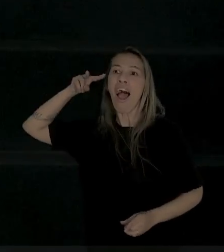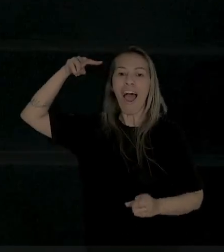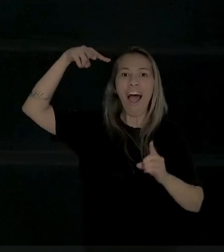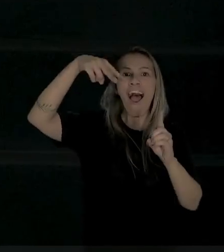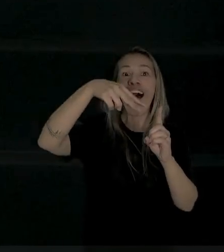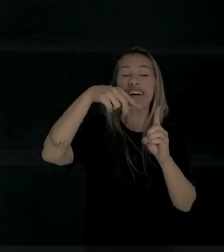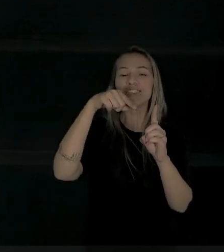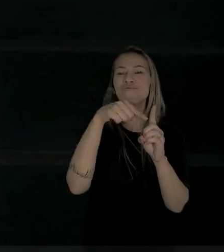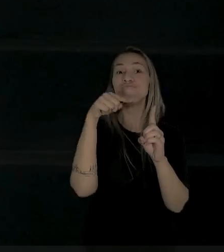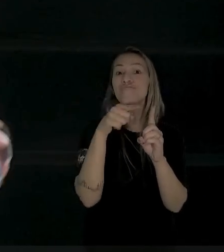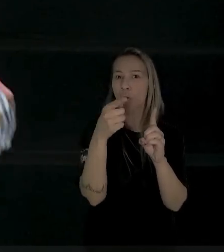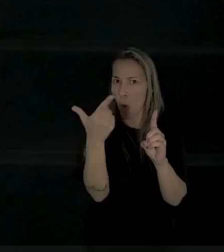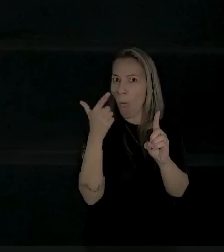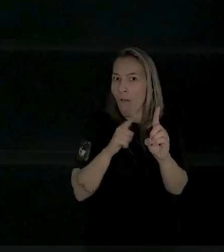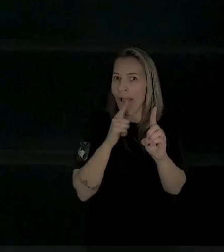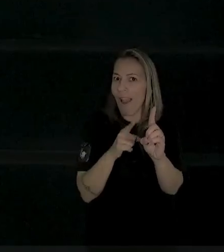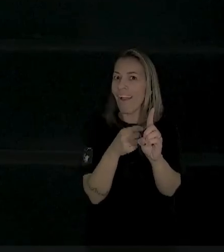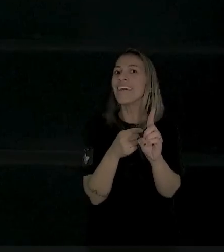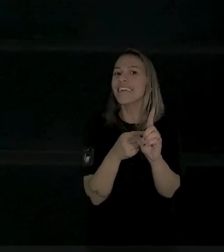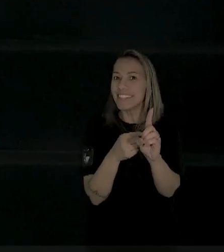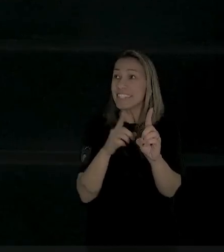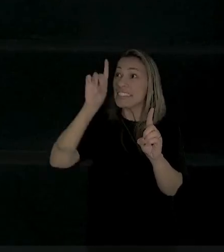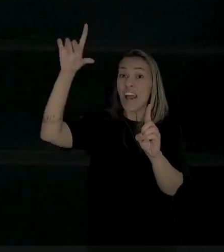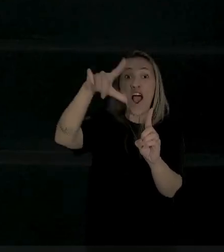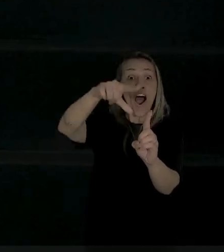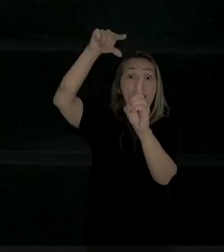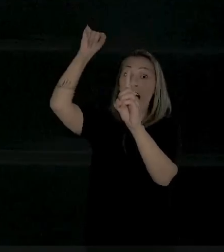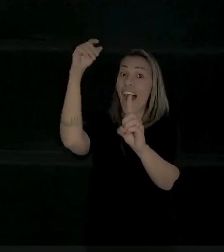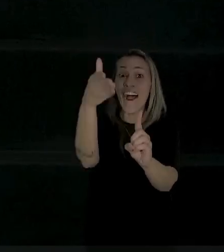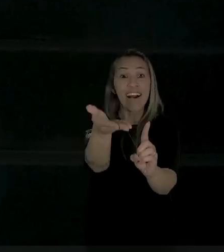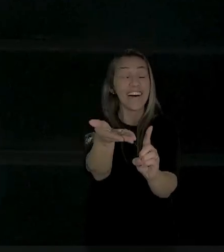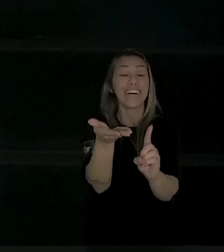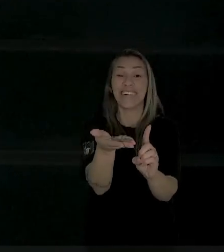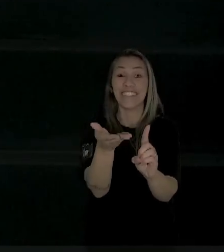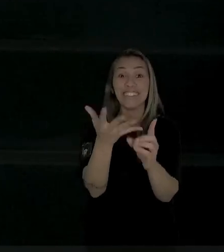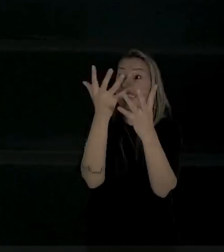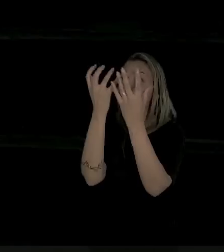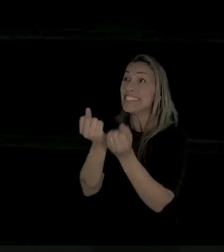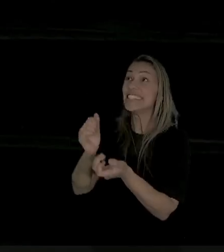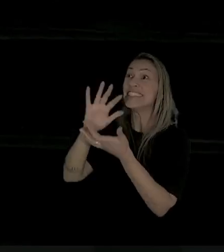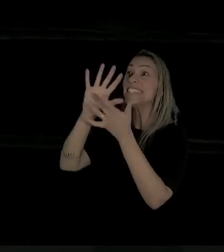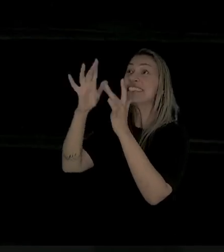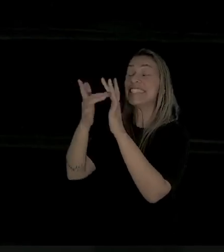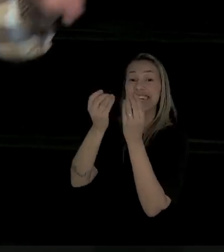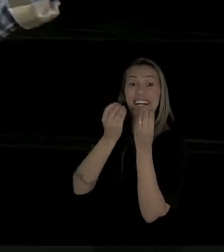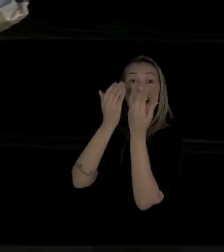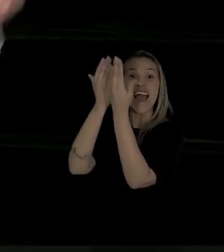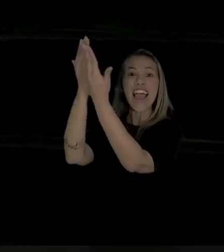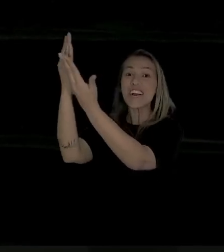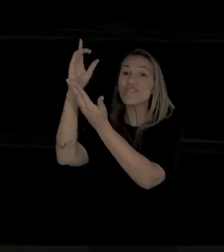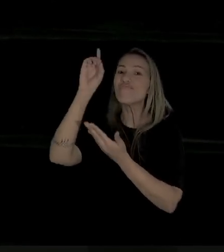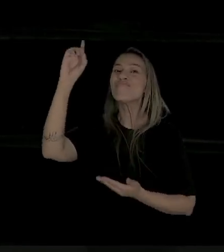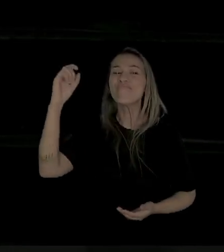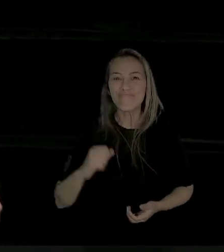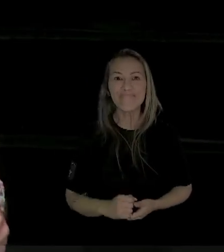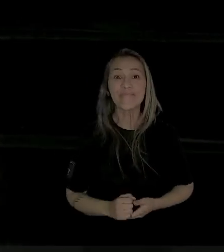escolhido? Até onde você acha que vai a força de alguém que entrega a sua vida a Deus? Até onde você acha